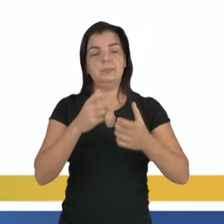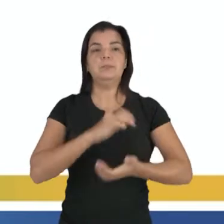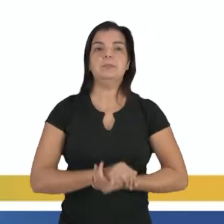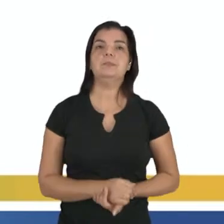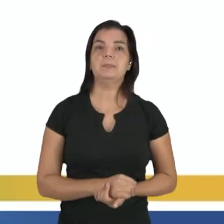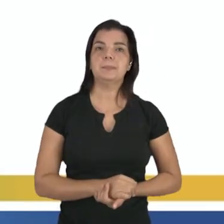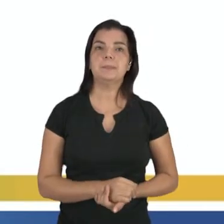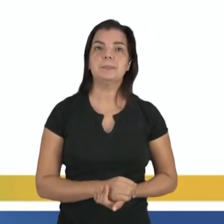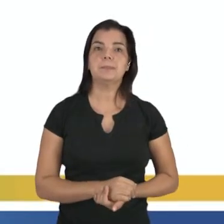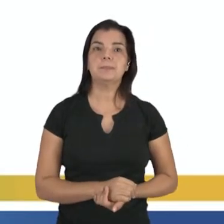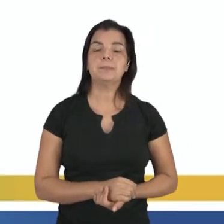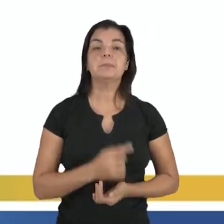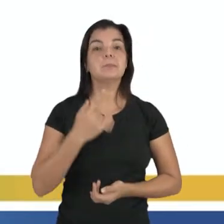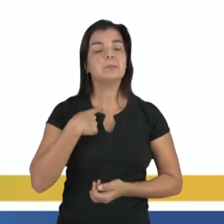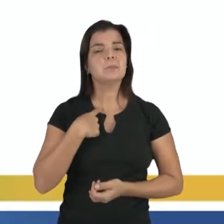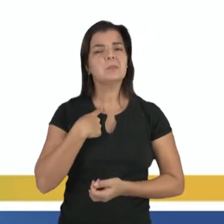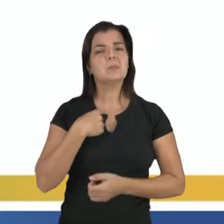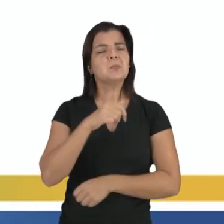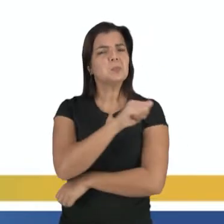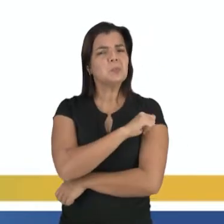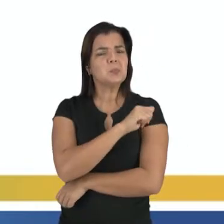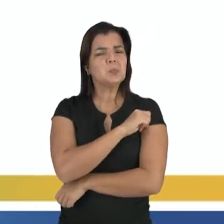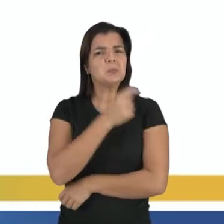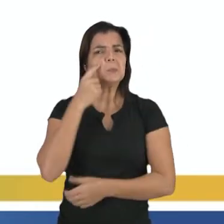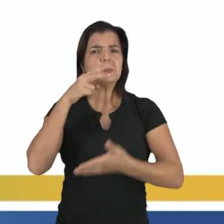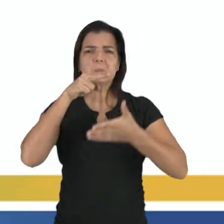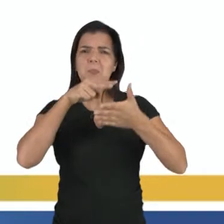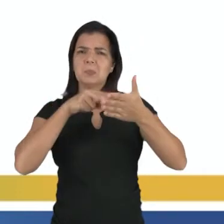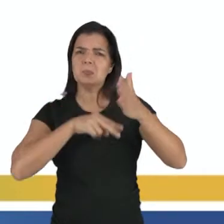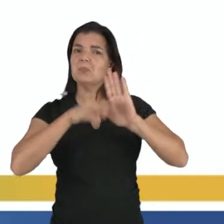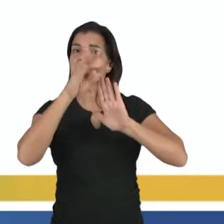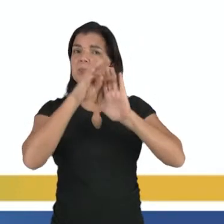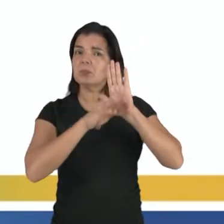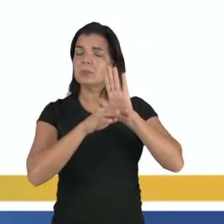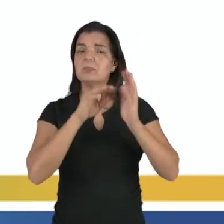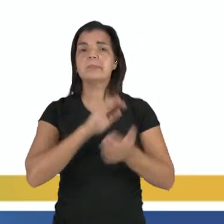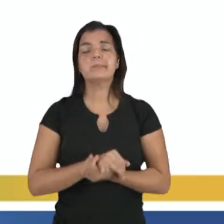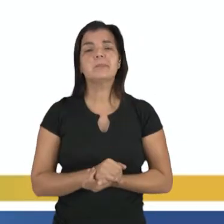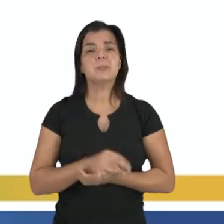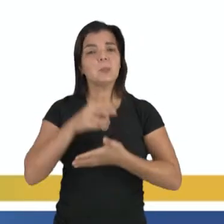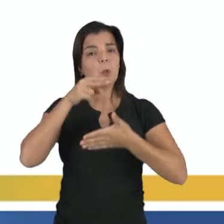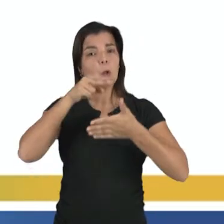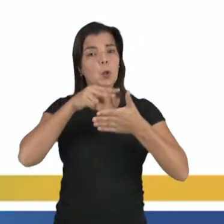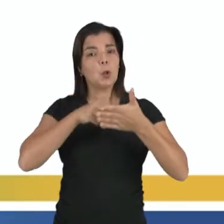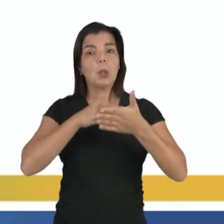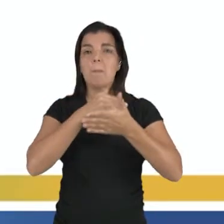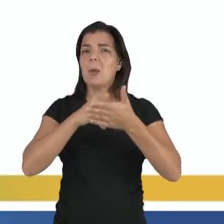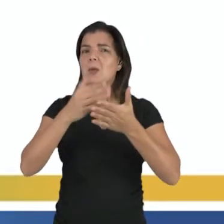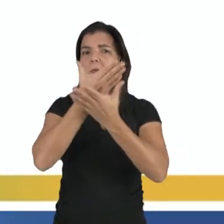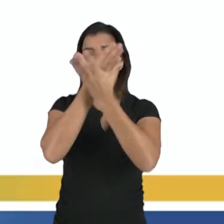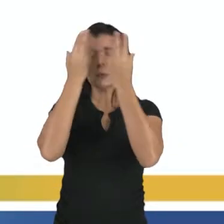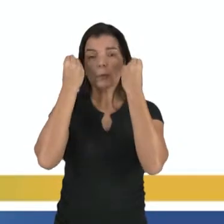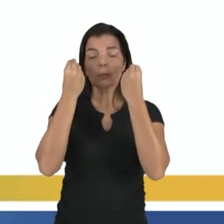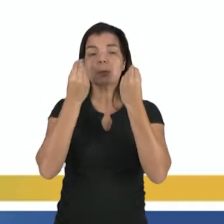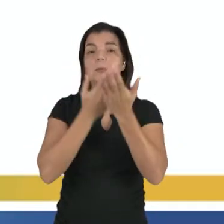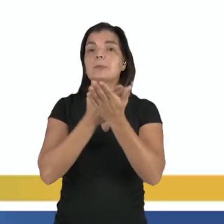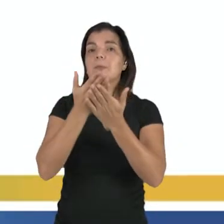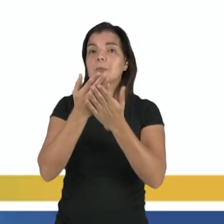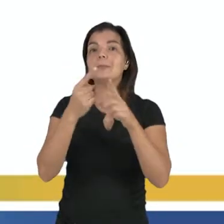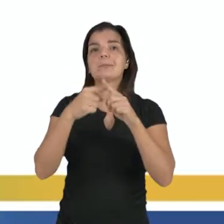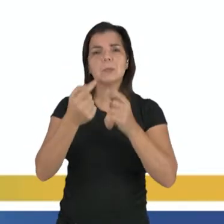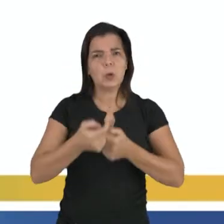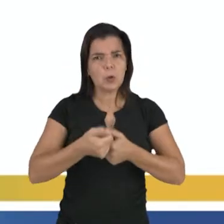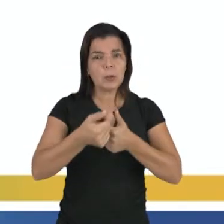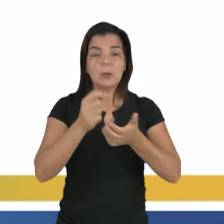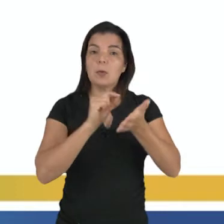viver nesse espaço. Tem aluno que fala assim, professora, quando eu pego uma questão que tem texto, eu começo a ler, quando chego na metade eu já esqueci do que está no início. Quer uma dica